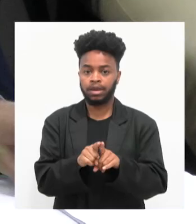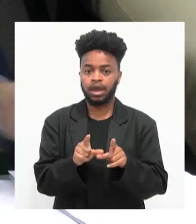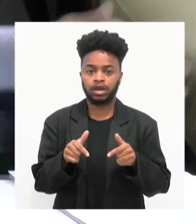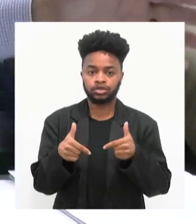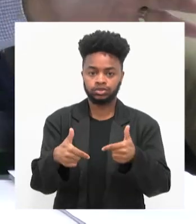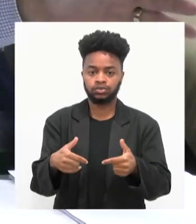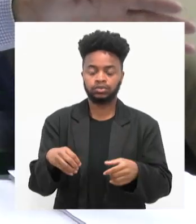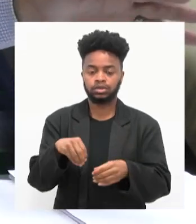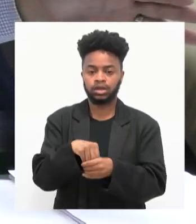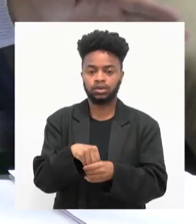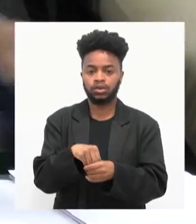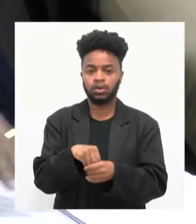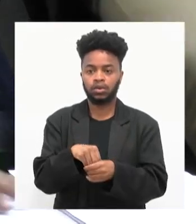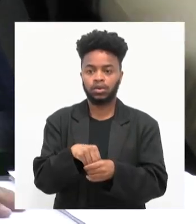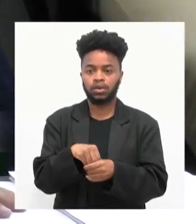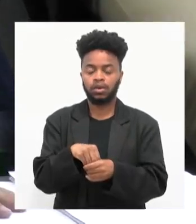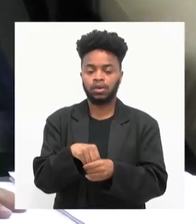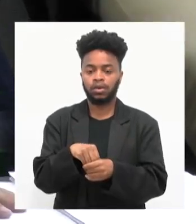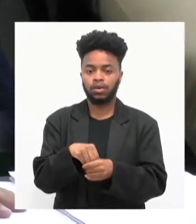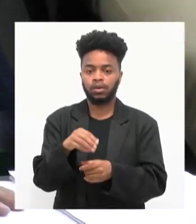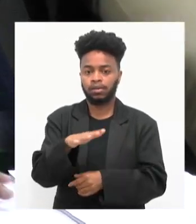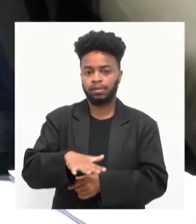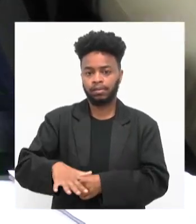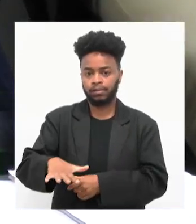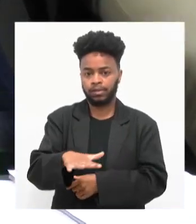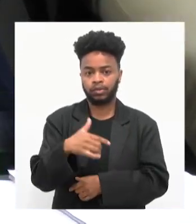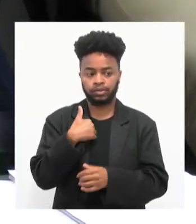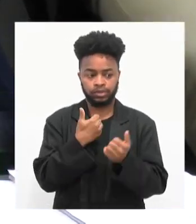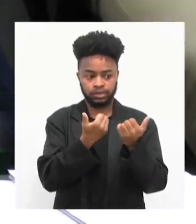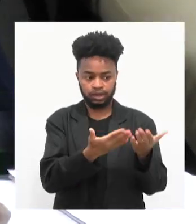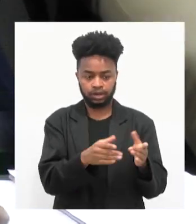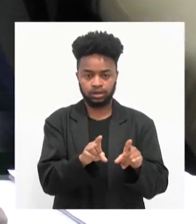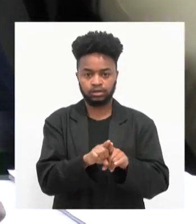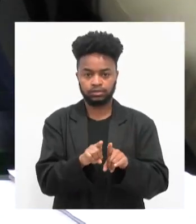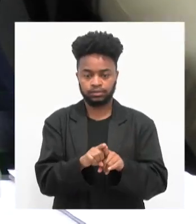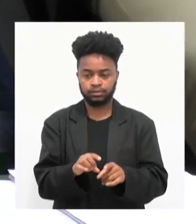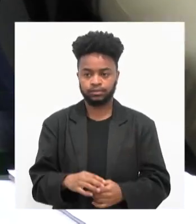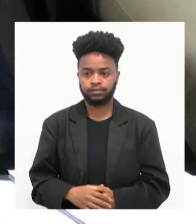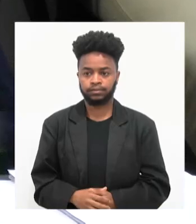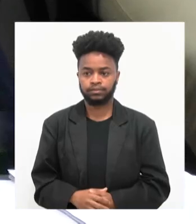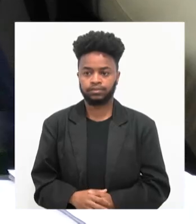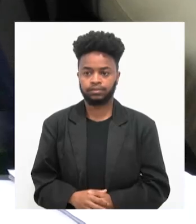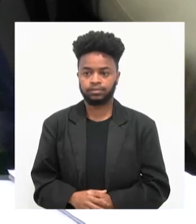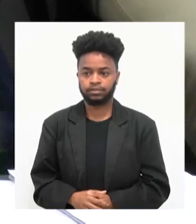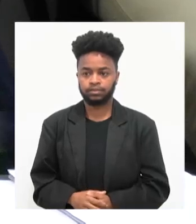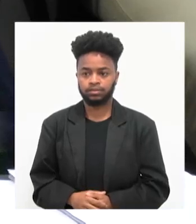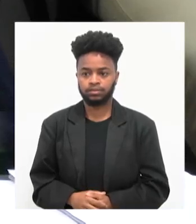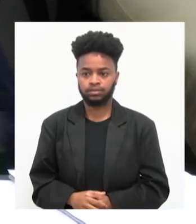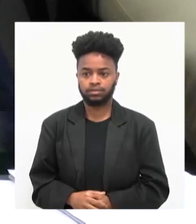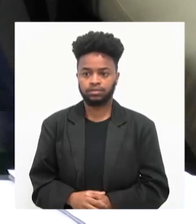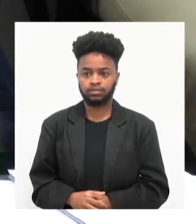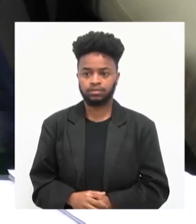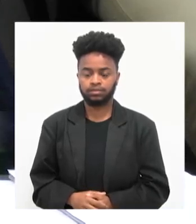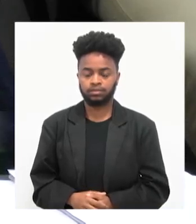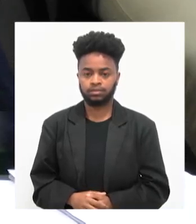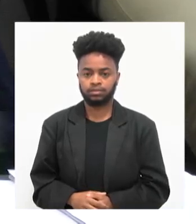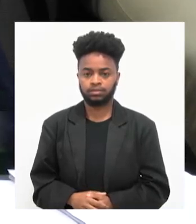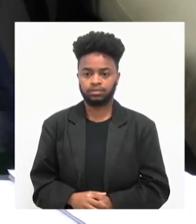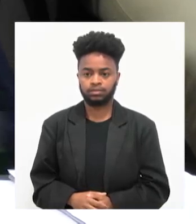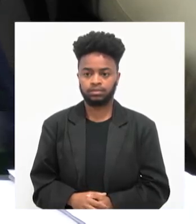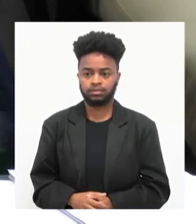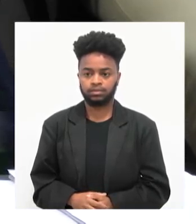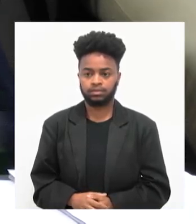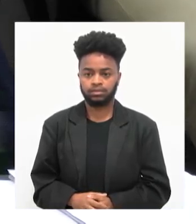eu entreguei para o senhor, está aí também, e vou entregar para o senhor os convênios,